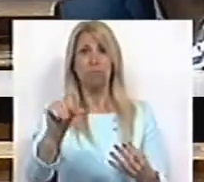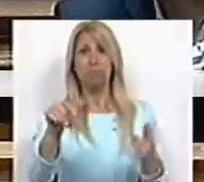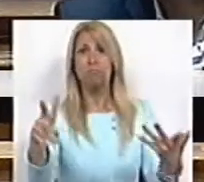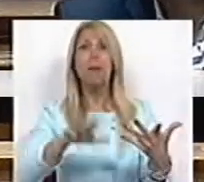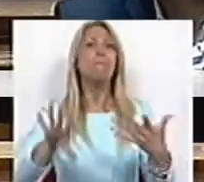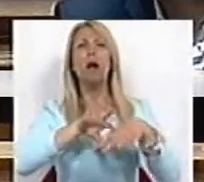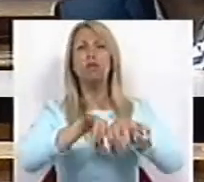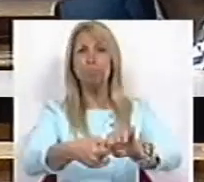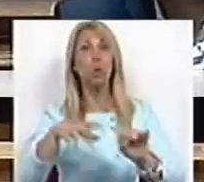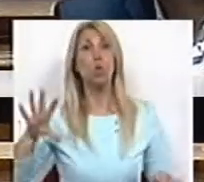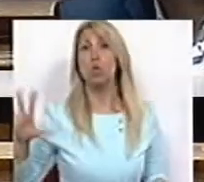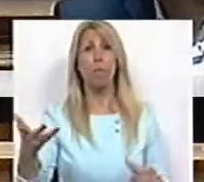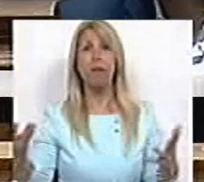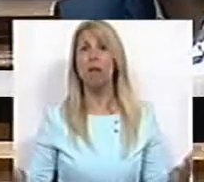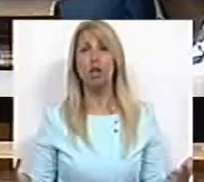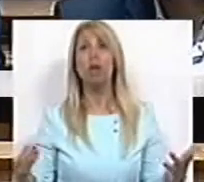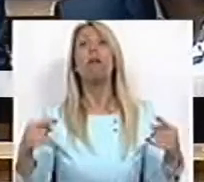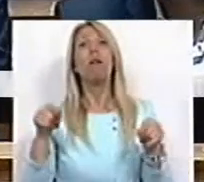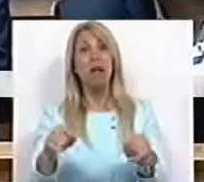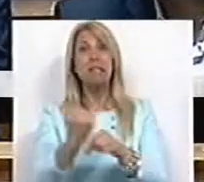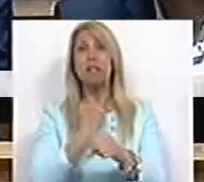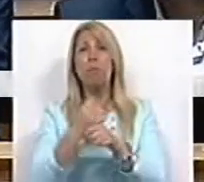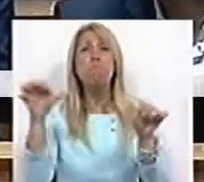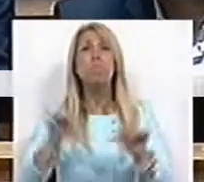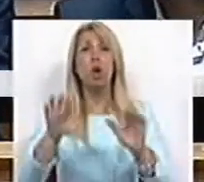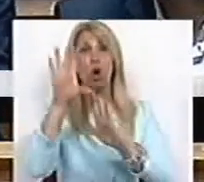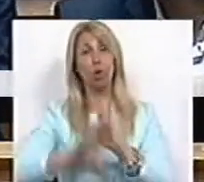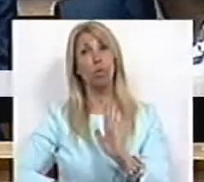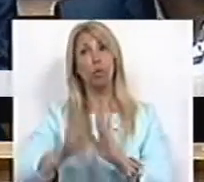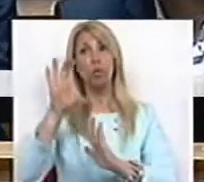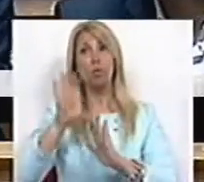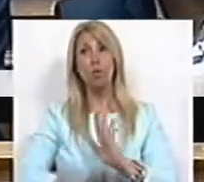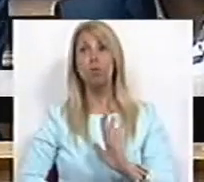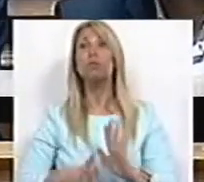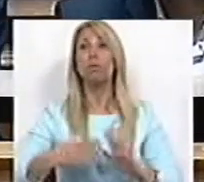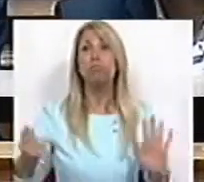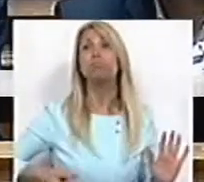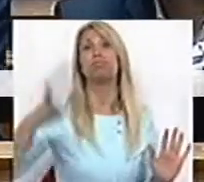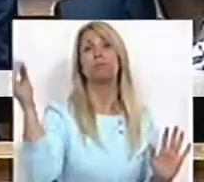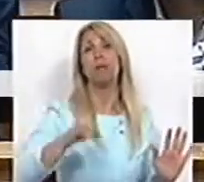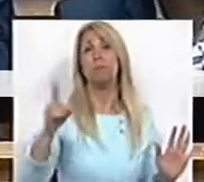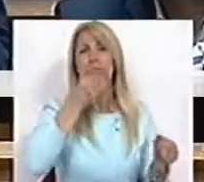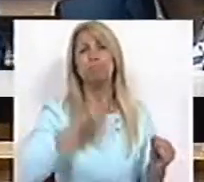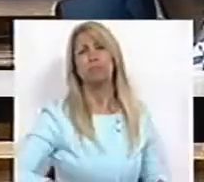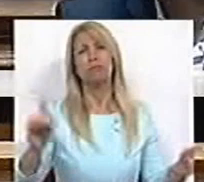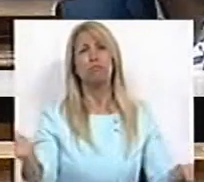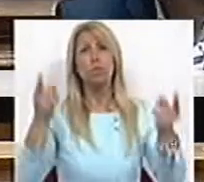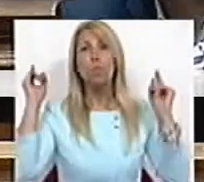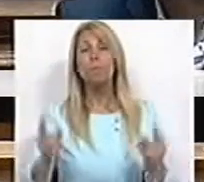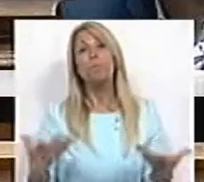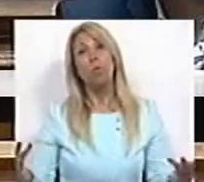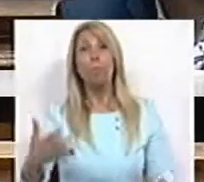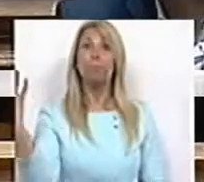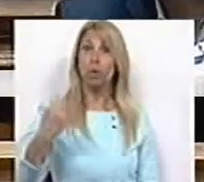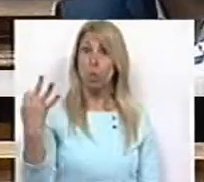país e aquelas onde se vive com piores condições, em condições tantas vezes indignas. Bem, no